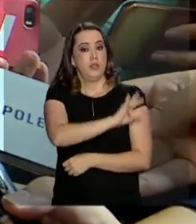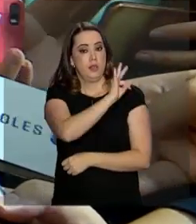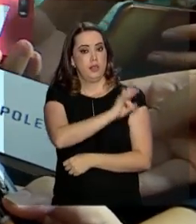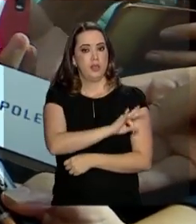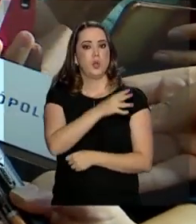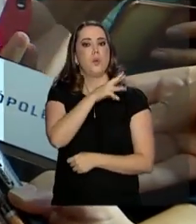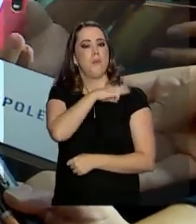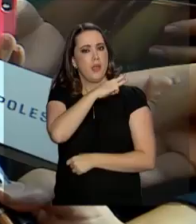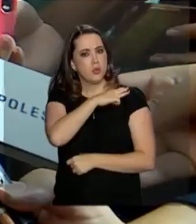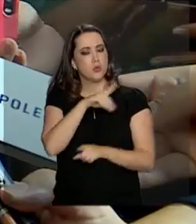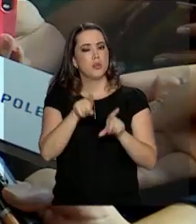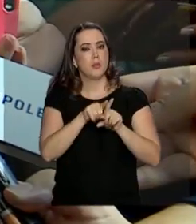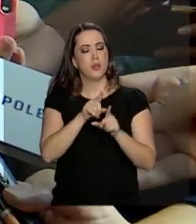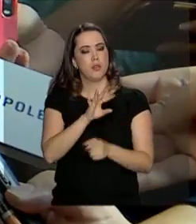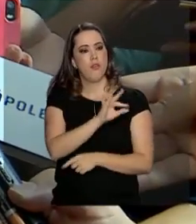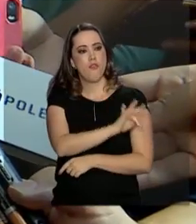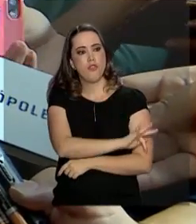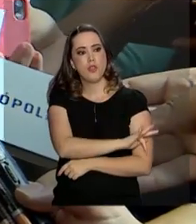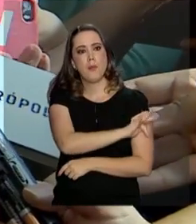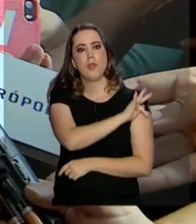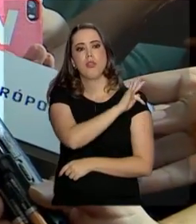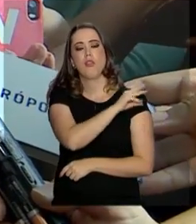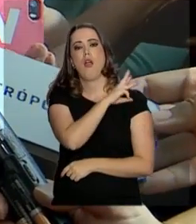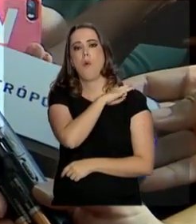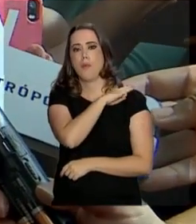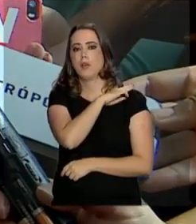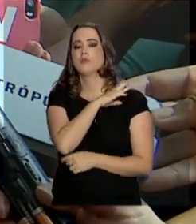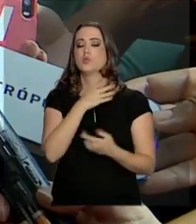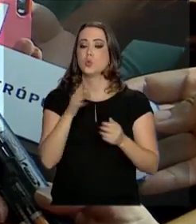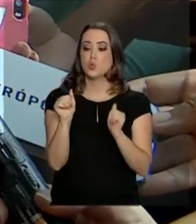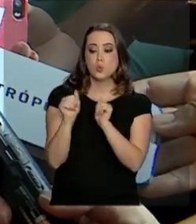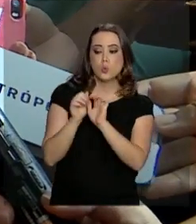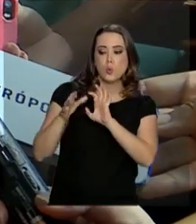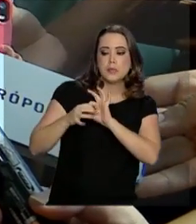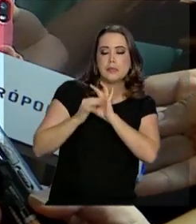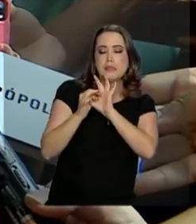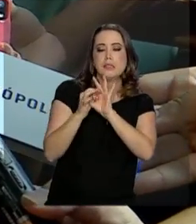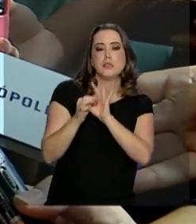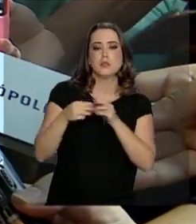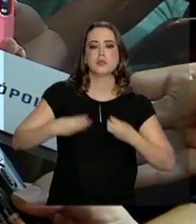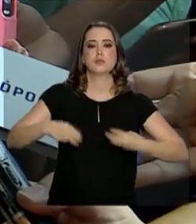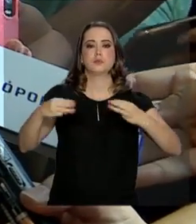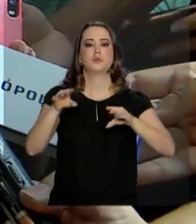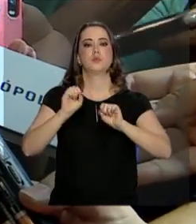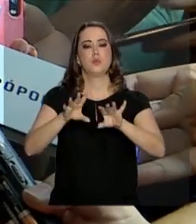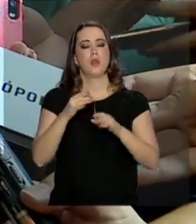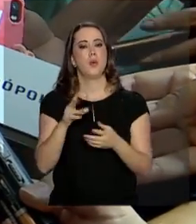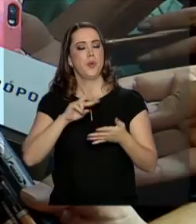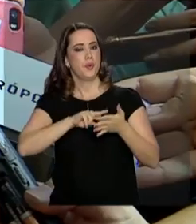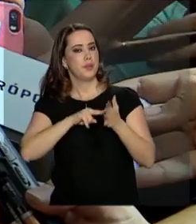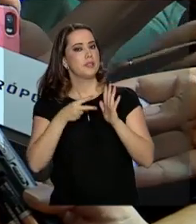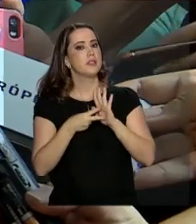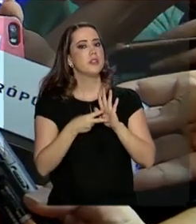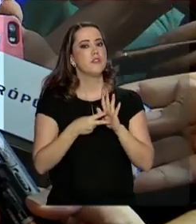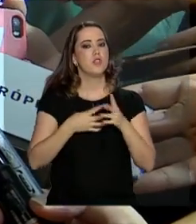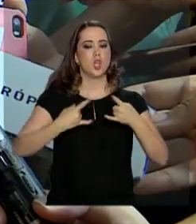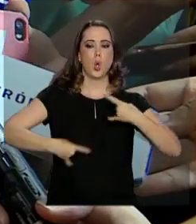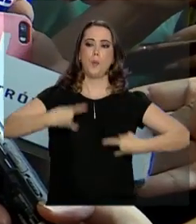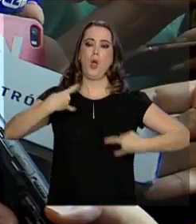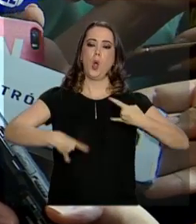médio. E isso vai ser feito em parceria com o Ministério da Educação. Então, isso significa levar robótica,